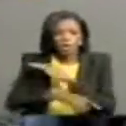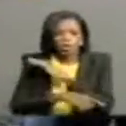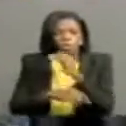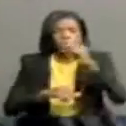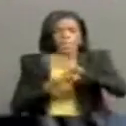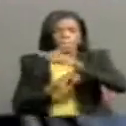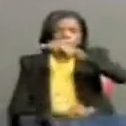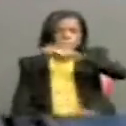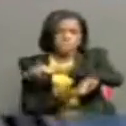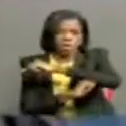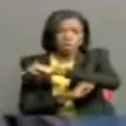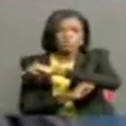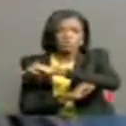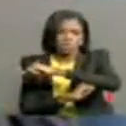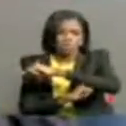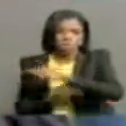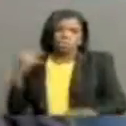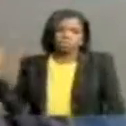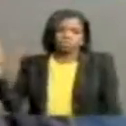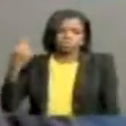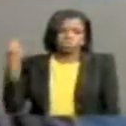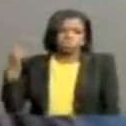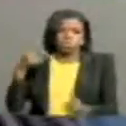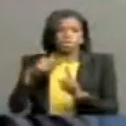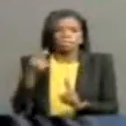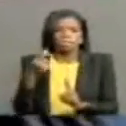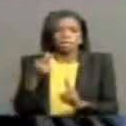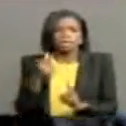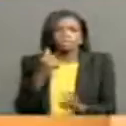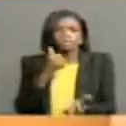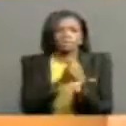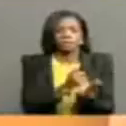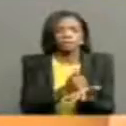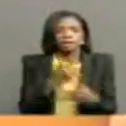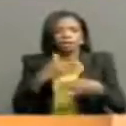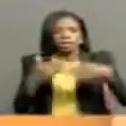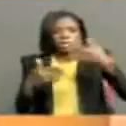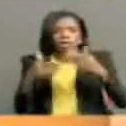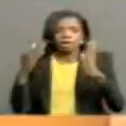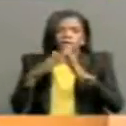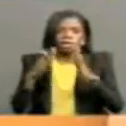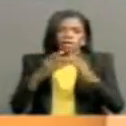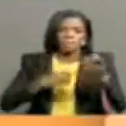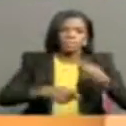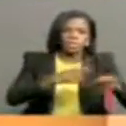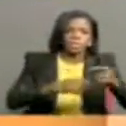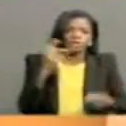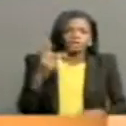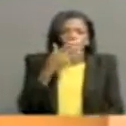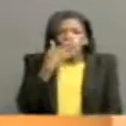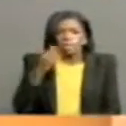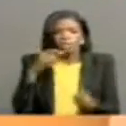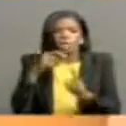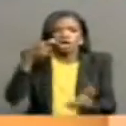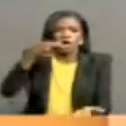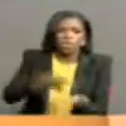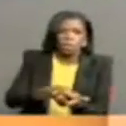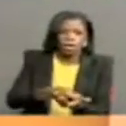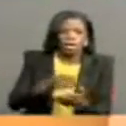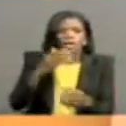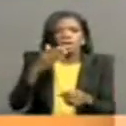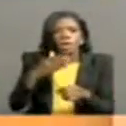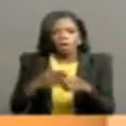dinheiro vamos arranjar nossas casas, vamos vender para viver melhor. Vou comprar semente de tomate, de